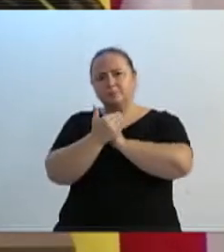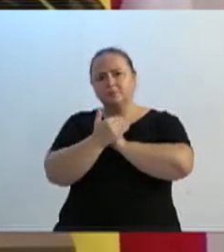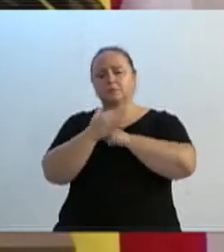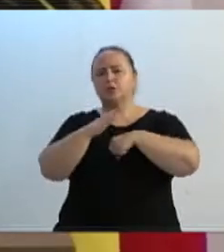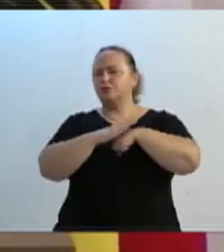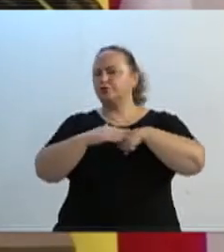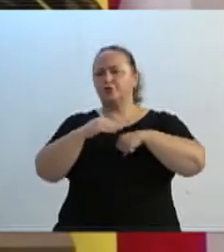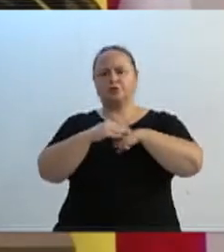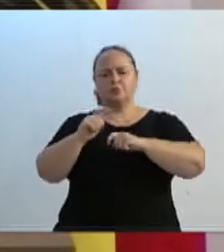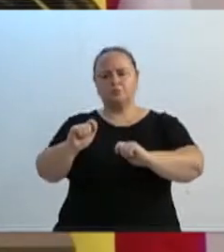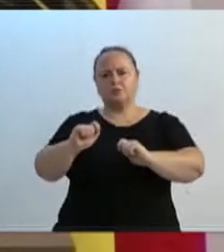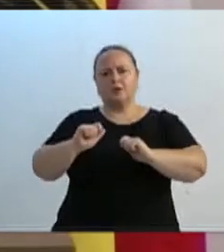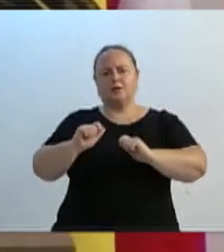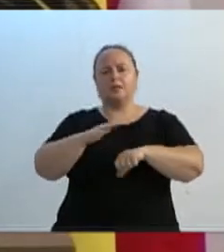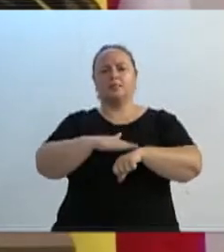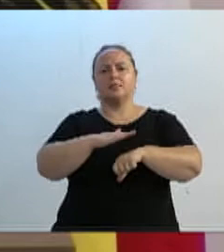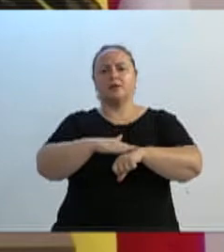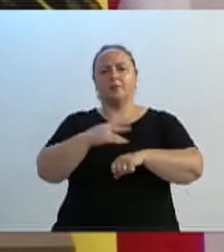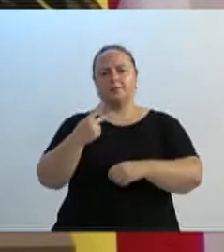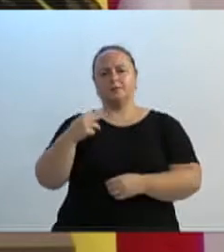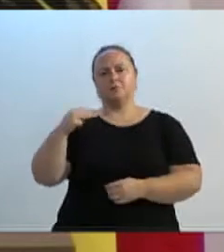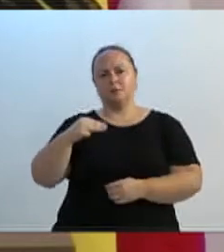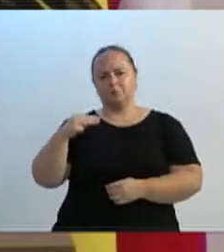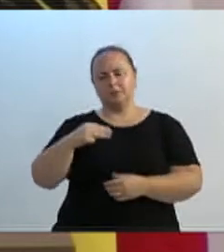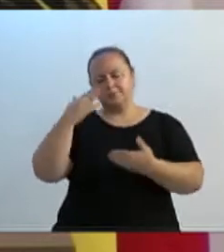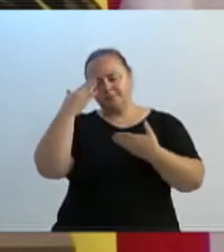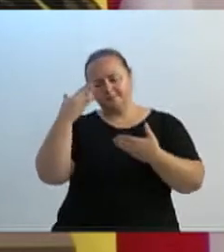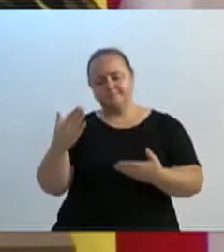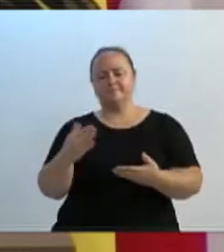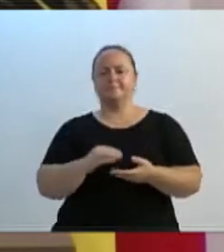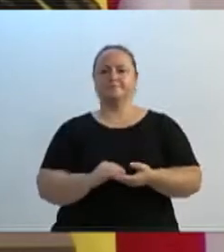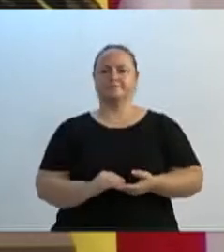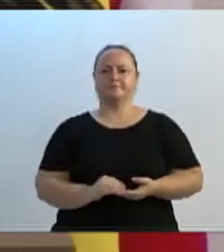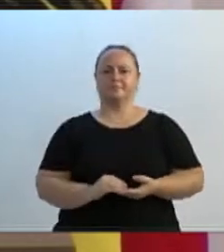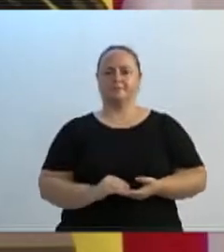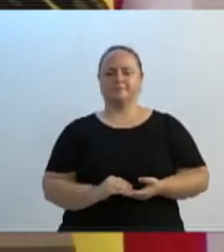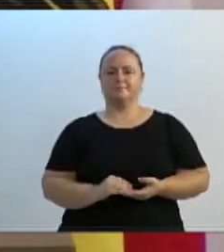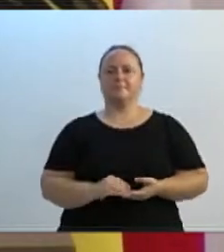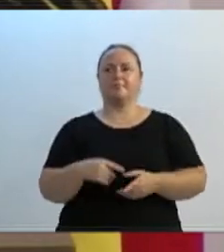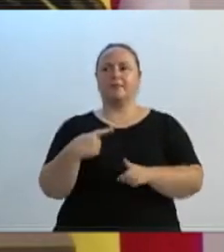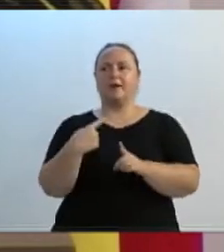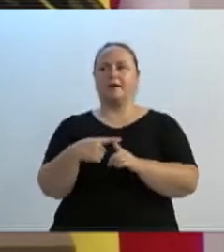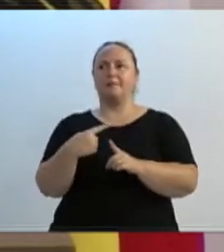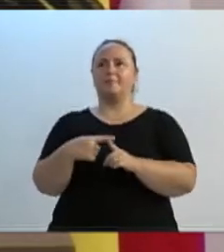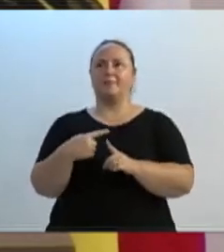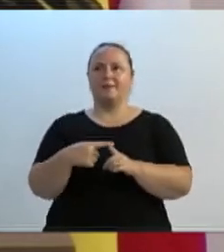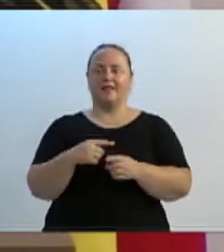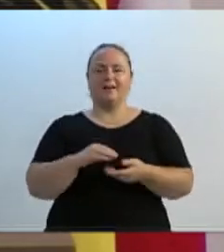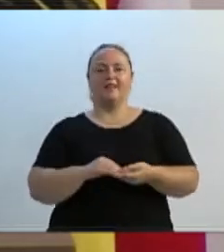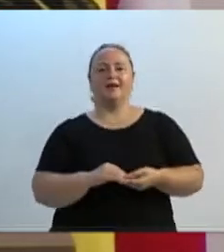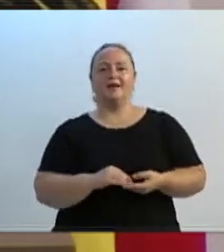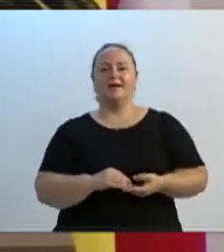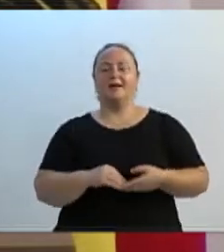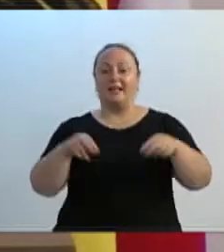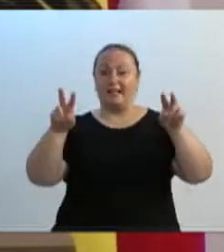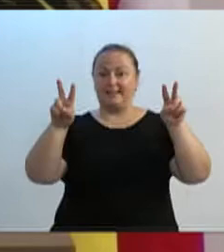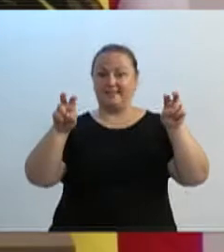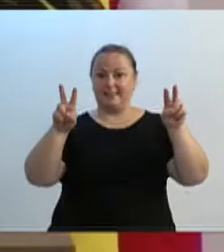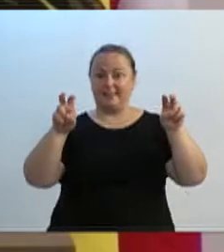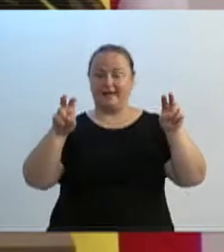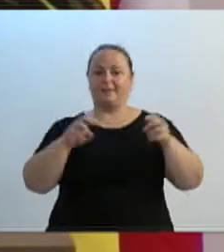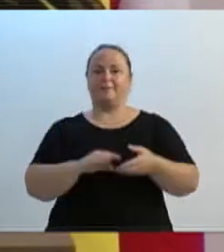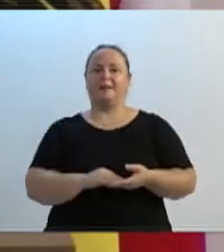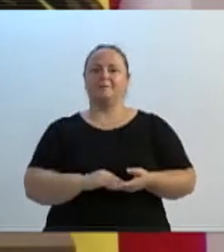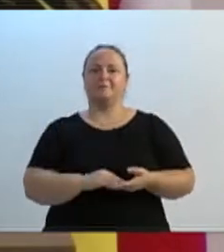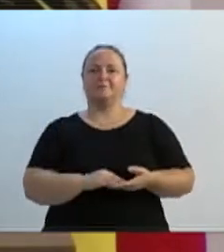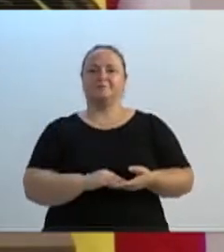gentil possibilitou mais 2 minutos. E agradeço isso, porque inclusive trago aqui um assunto, não é um assunto aqui, o vereador Gilson fazendo